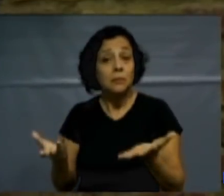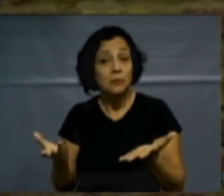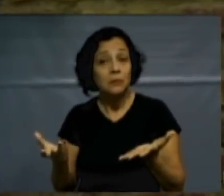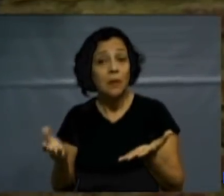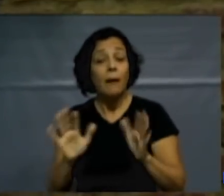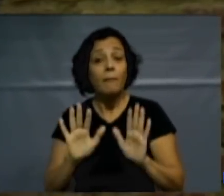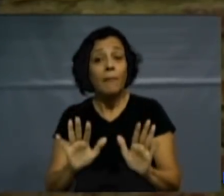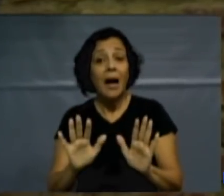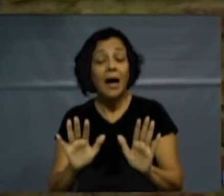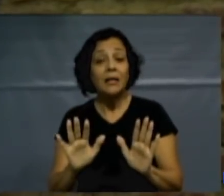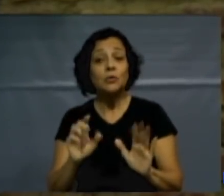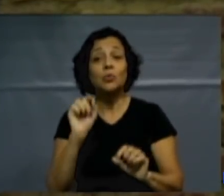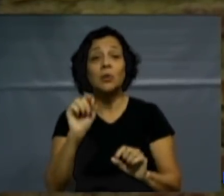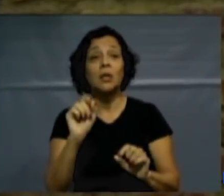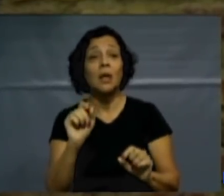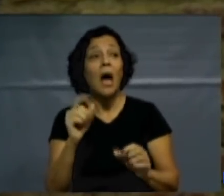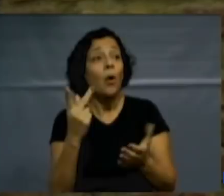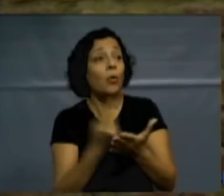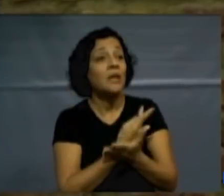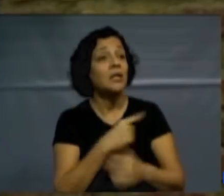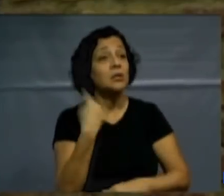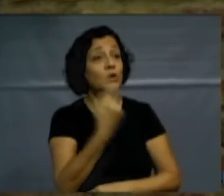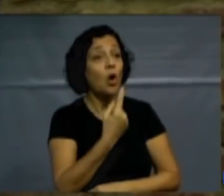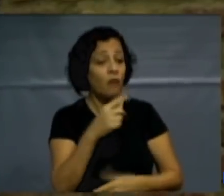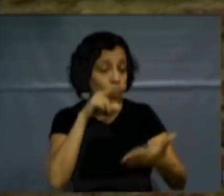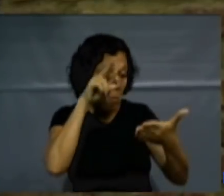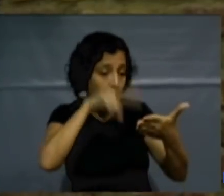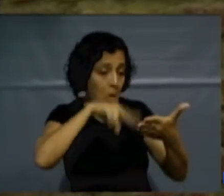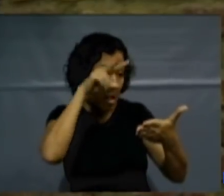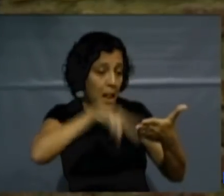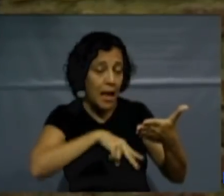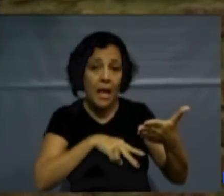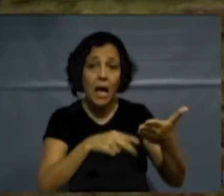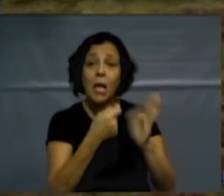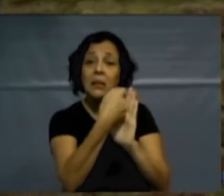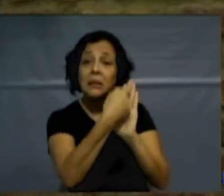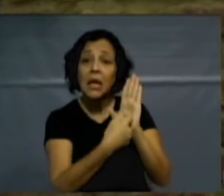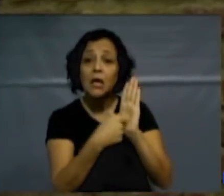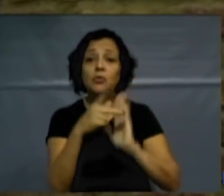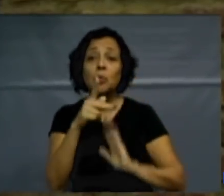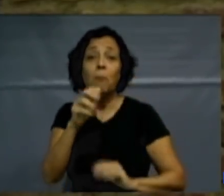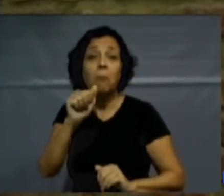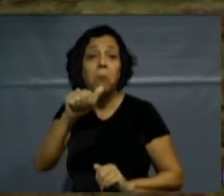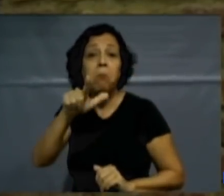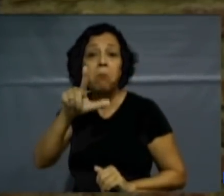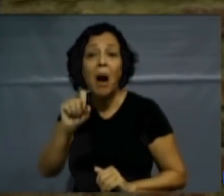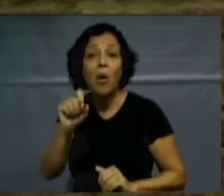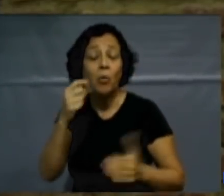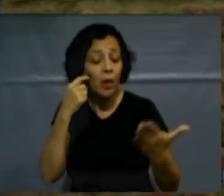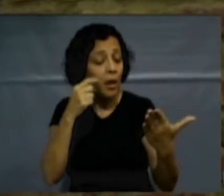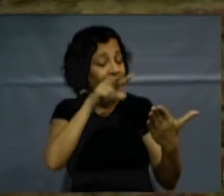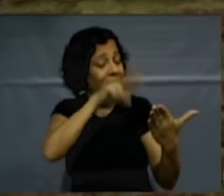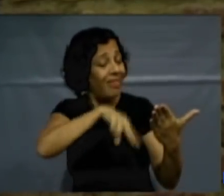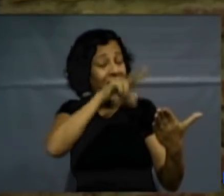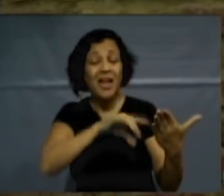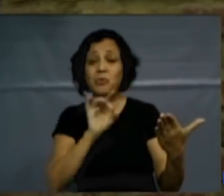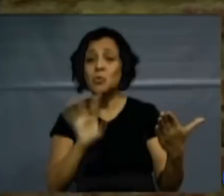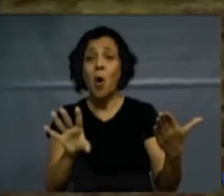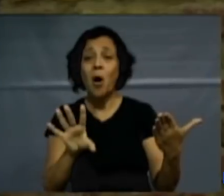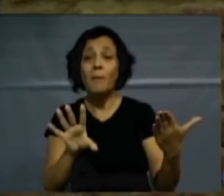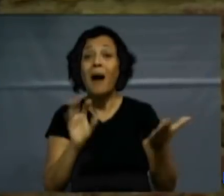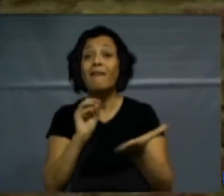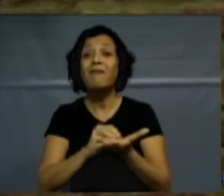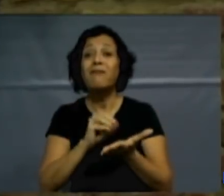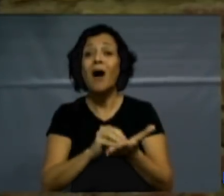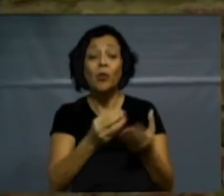oratórias, mas não traz aquilo para onde? Para o nosso coração. E daí que no momento o irmão disse uma coisa que